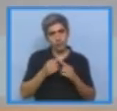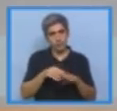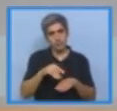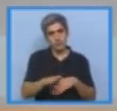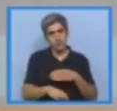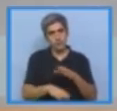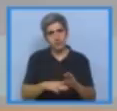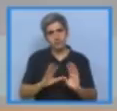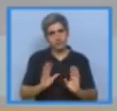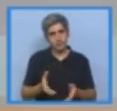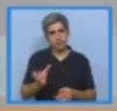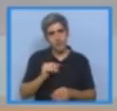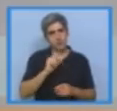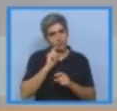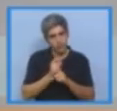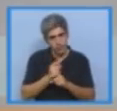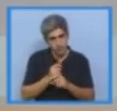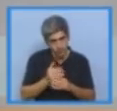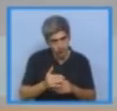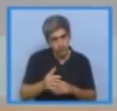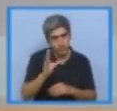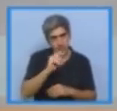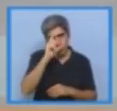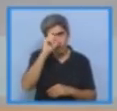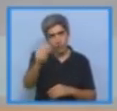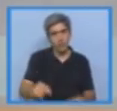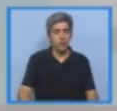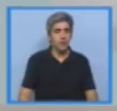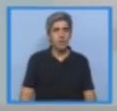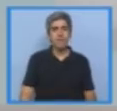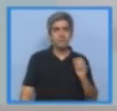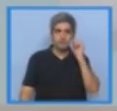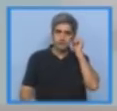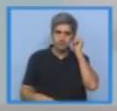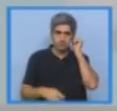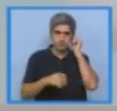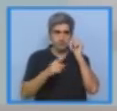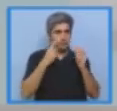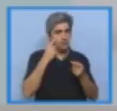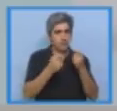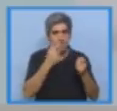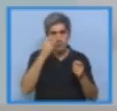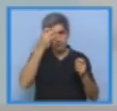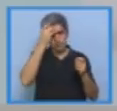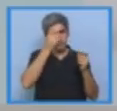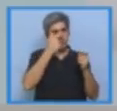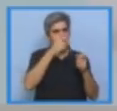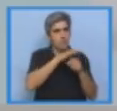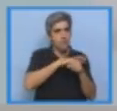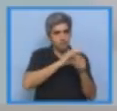passos, mas que temos que ser mais exigentes e temos que ir mais longe. Este ir em busca desta pluralidade acaba por ser também